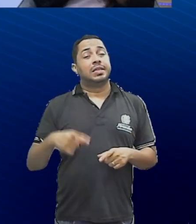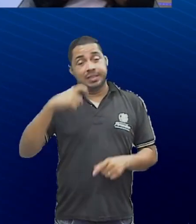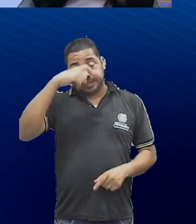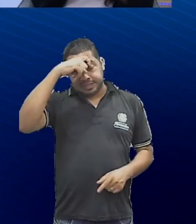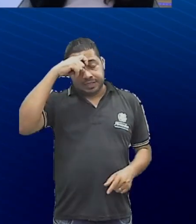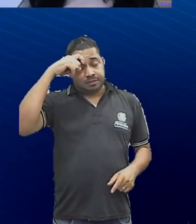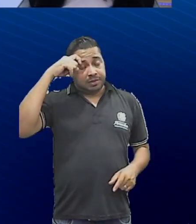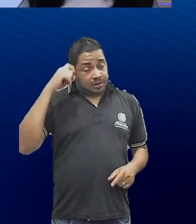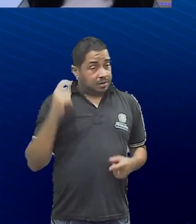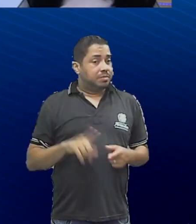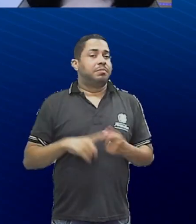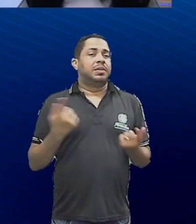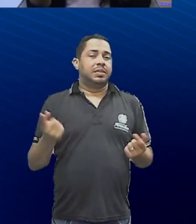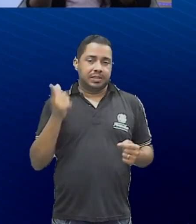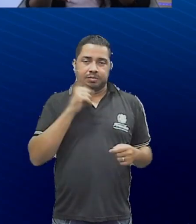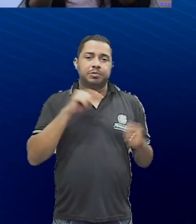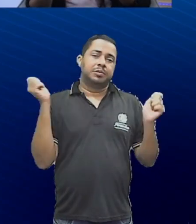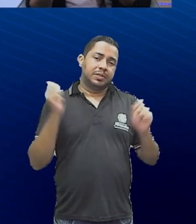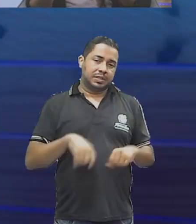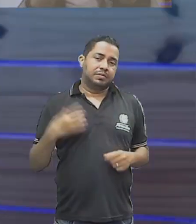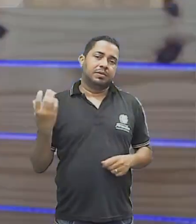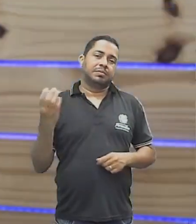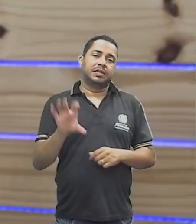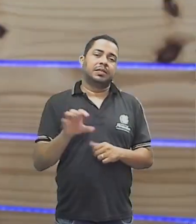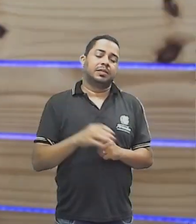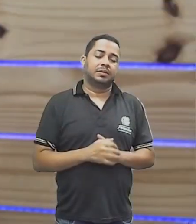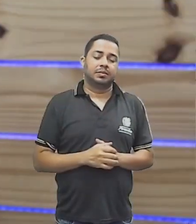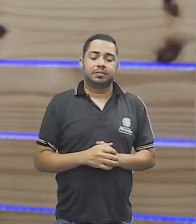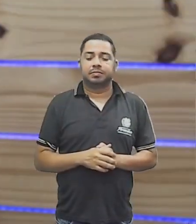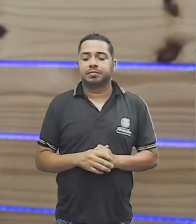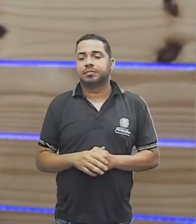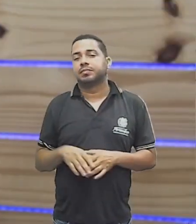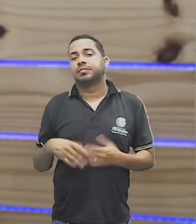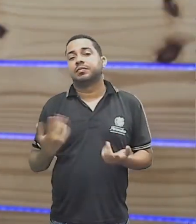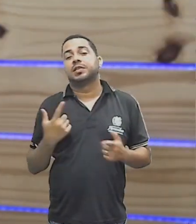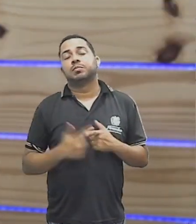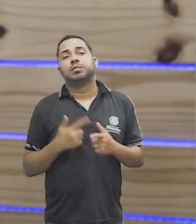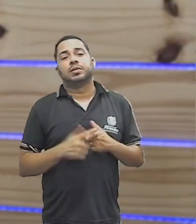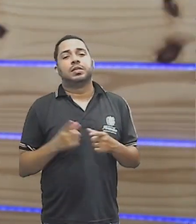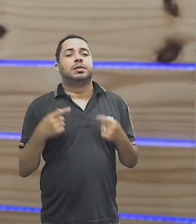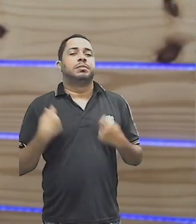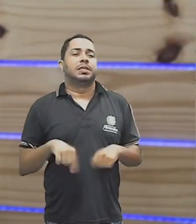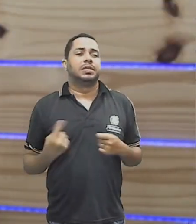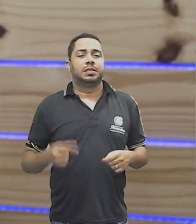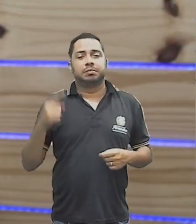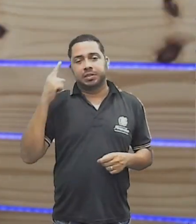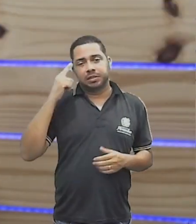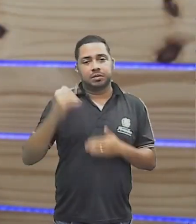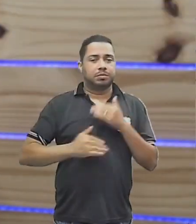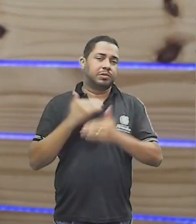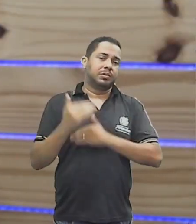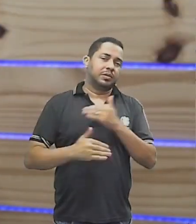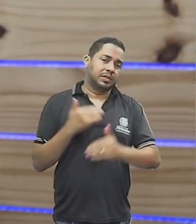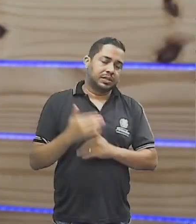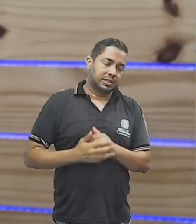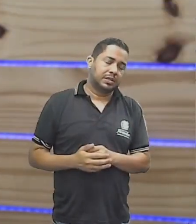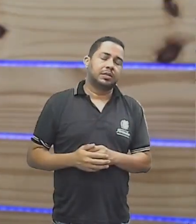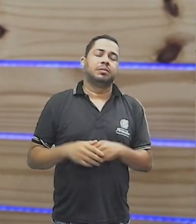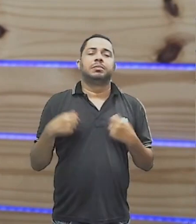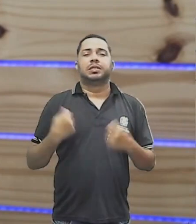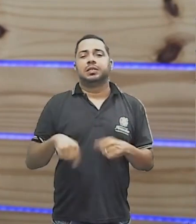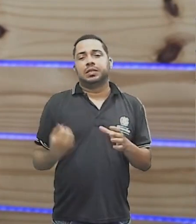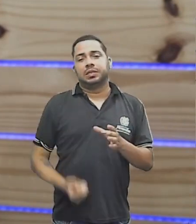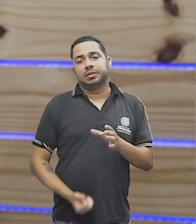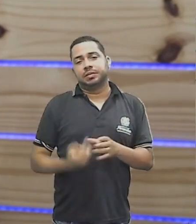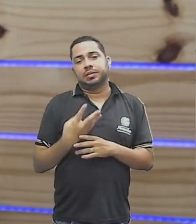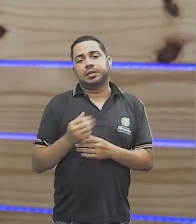trabalhoso, mas é possível aplicar, certo? Porque você precisa pensar nos processos, precisa elaborar